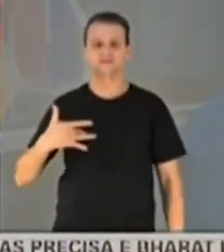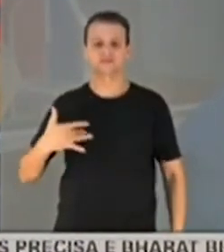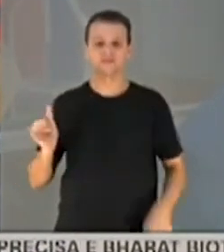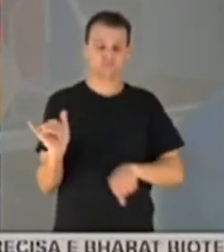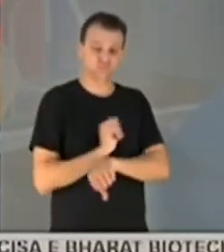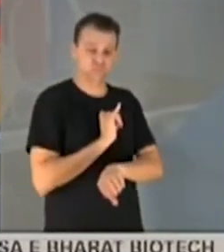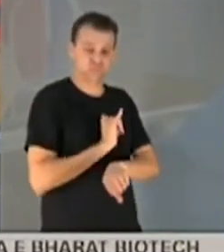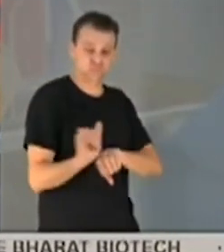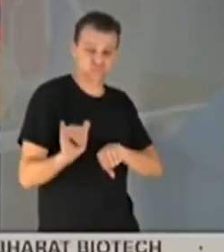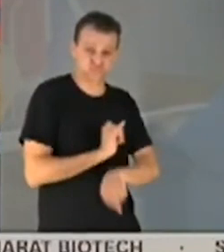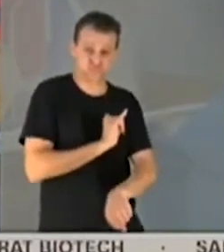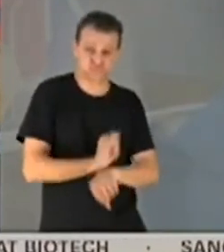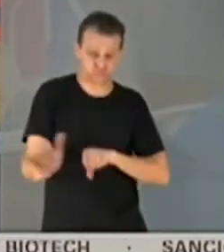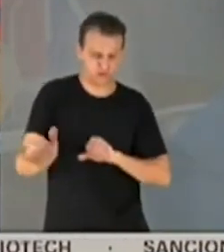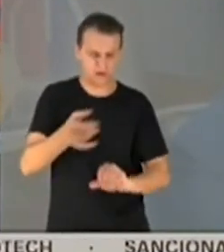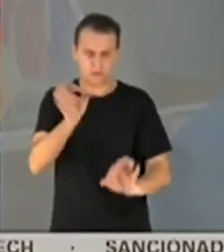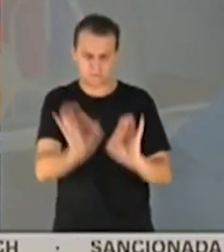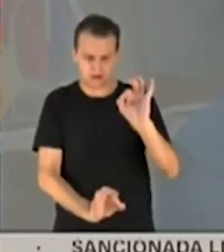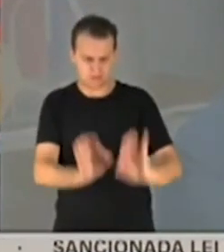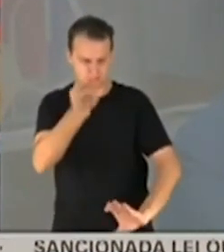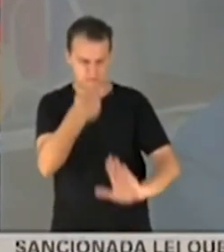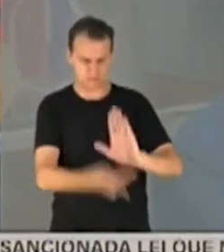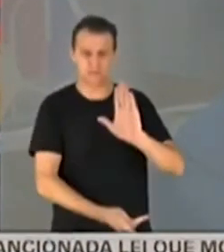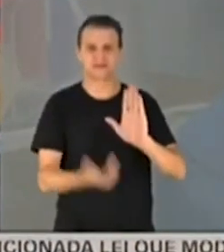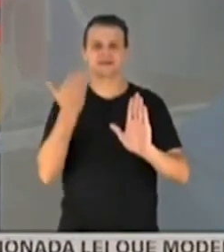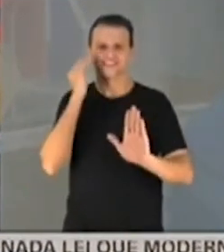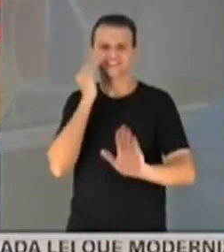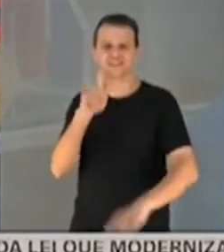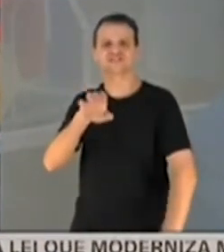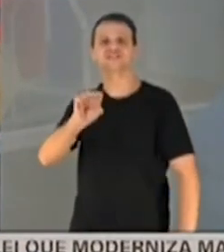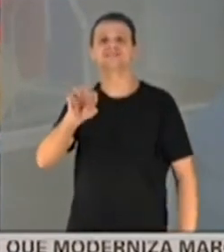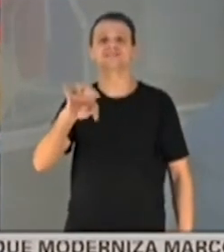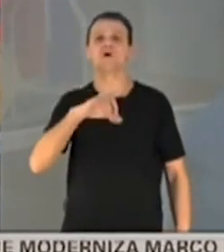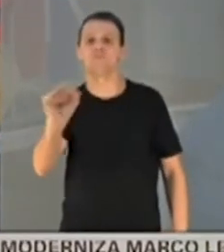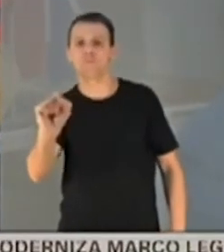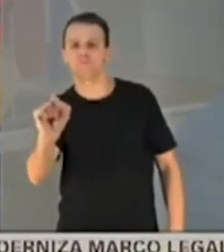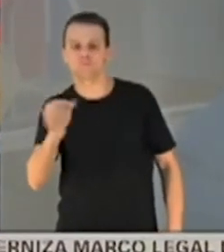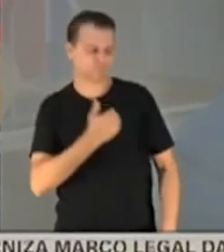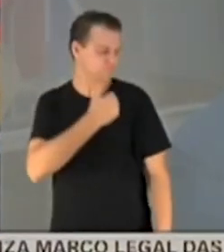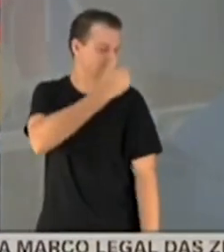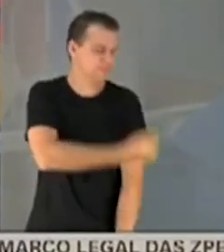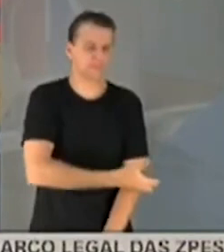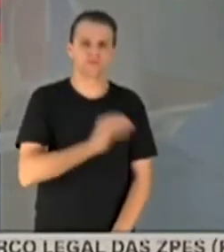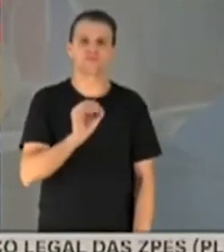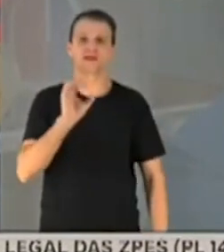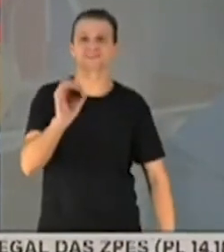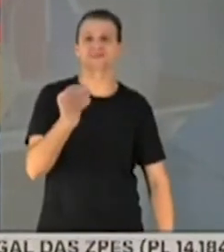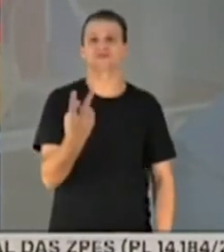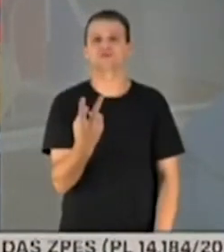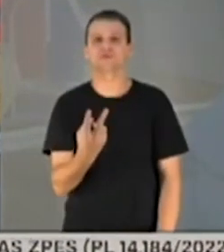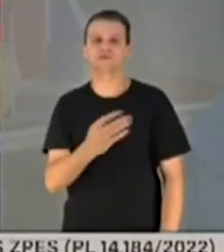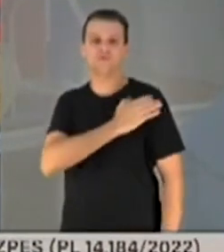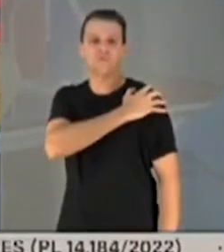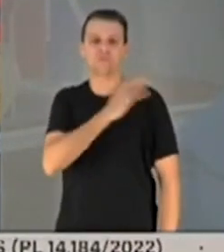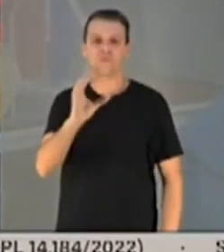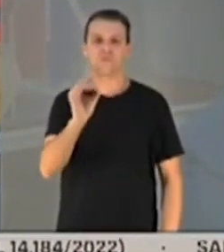grande planejador, que ele sabia e entendia de gestão. Colocou ao seu lado um 02, um coronel.